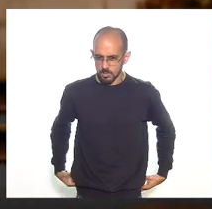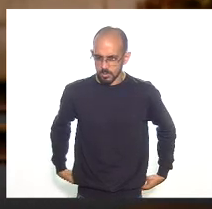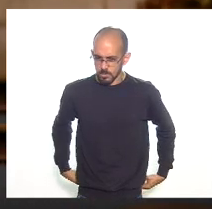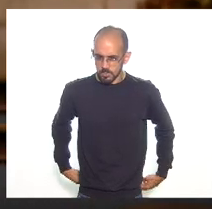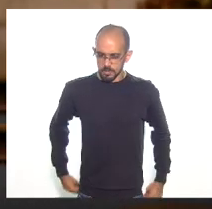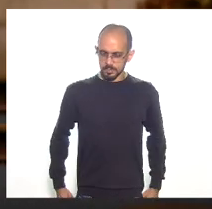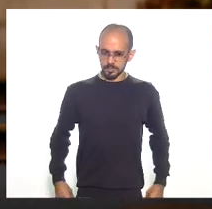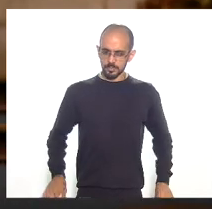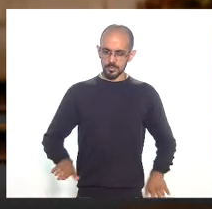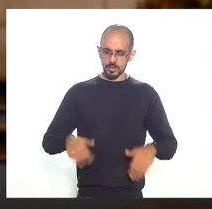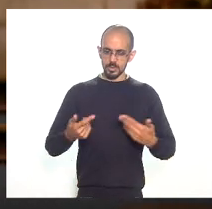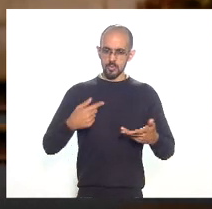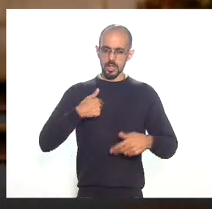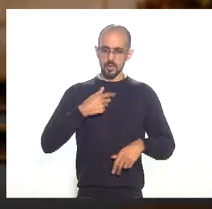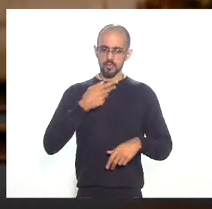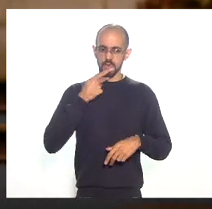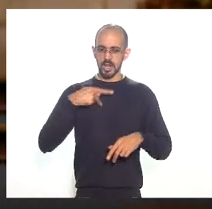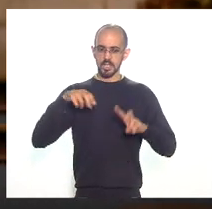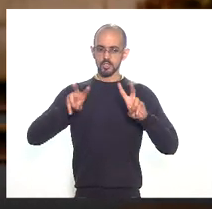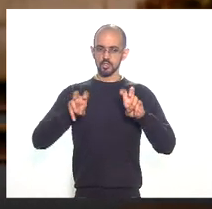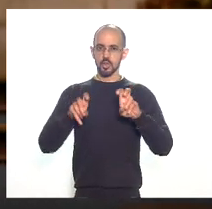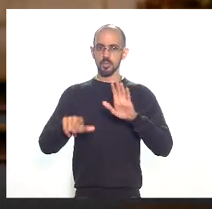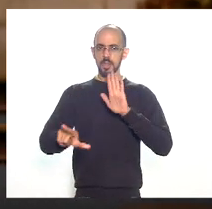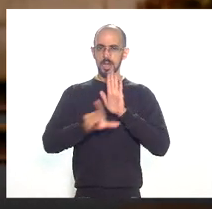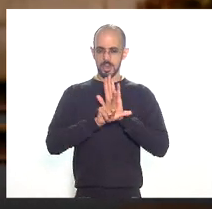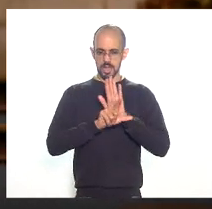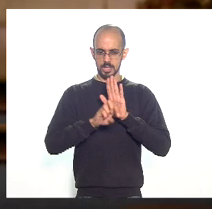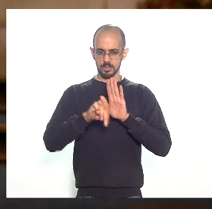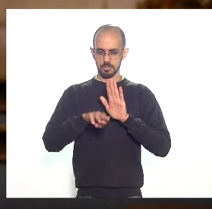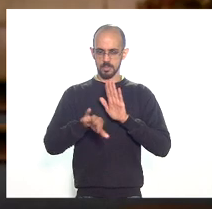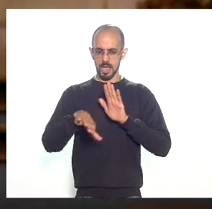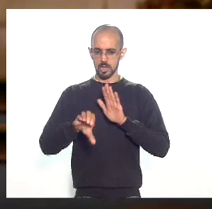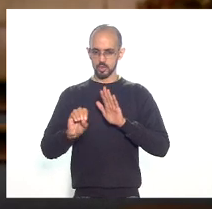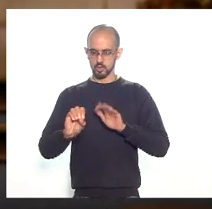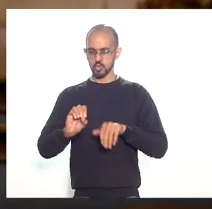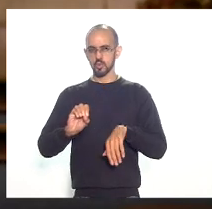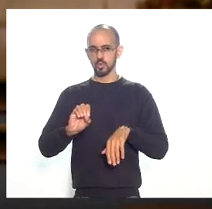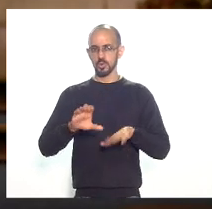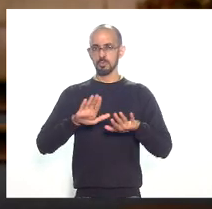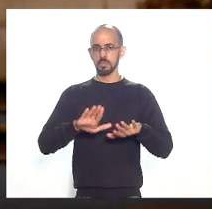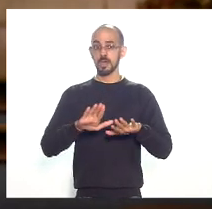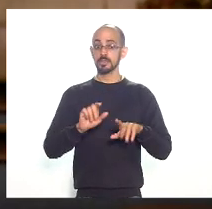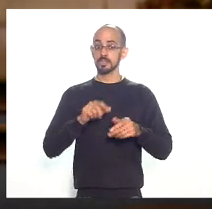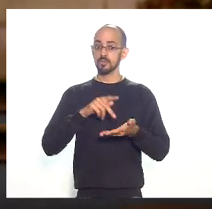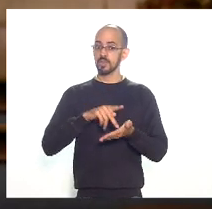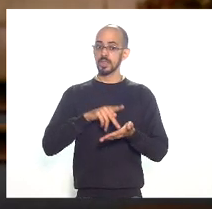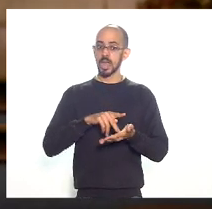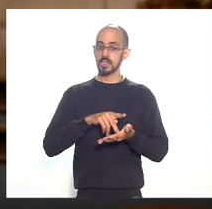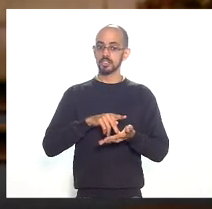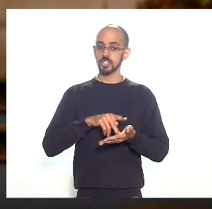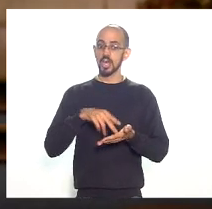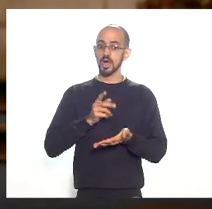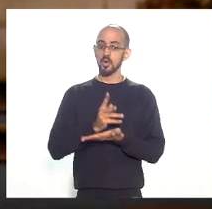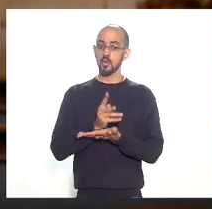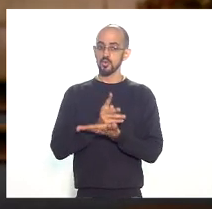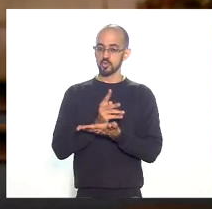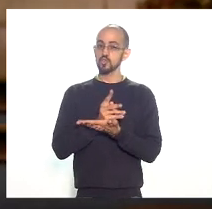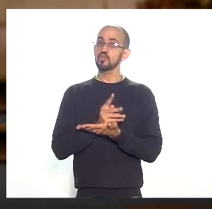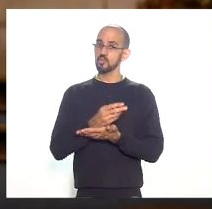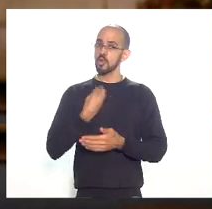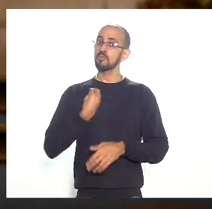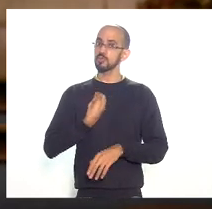Eu acabei de falar em relação à nossa lei lá de março, mas, na verdade, ela não, ela continua valendo.